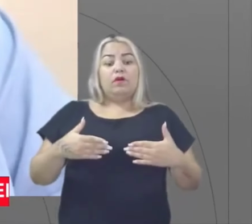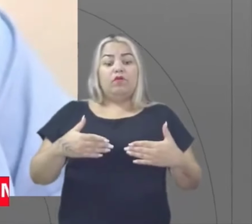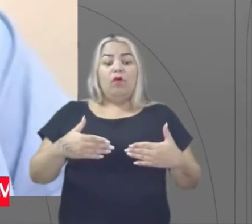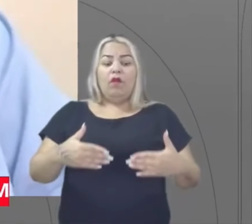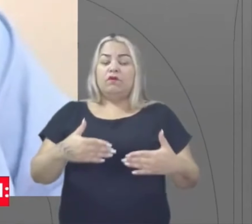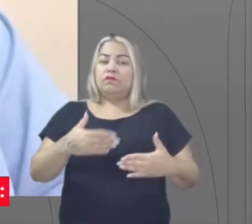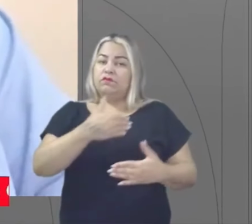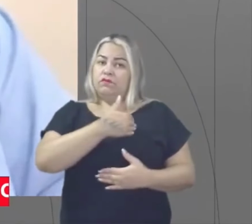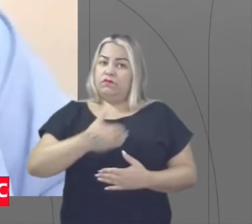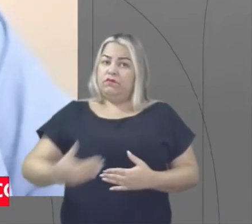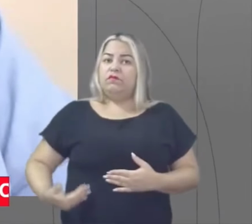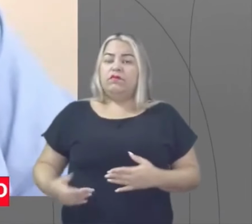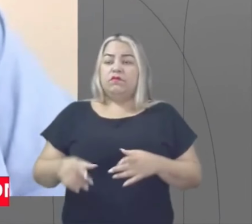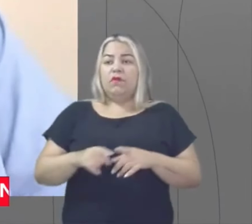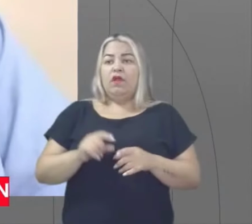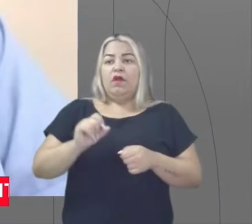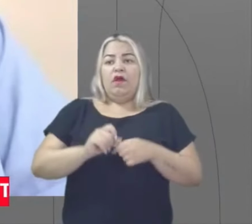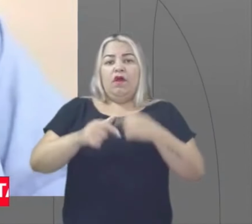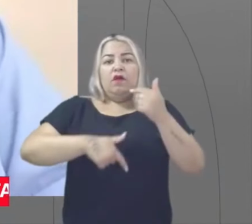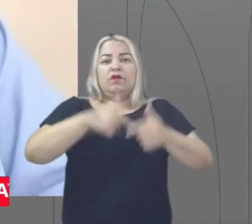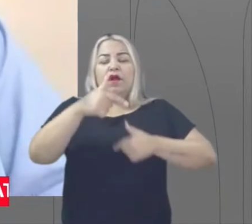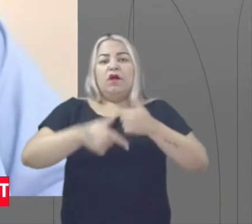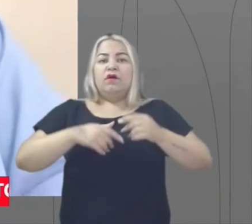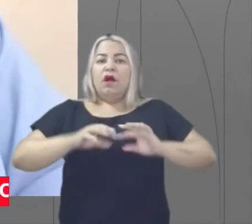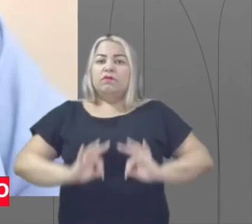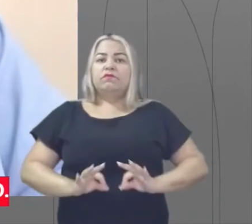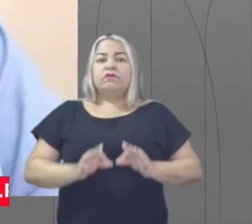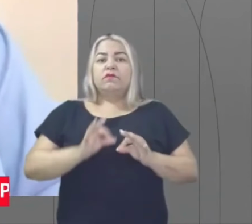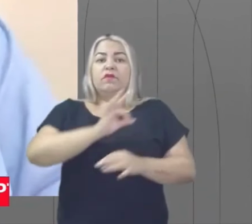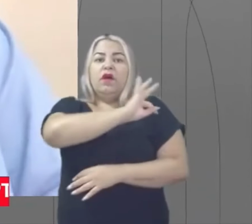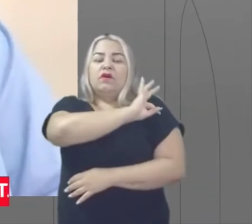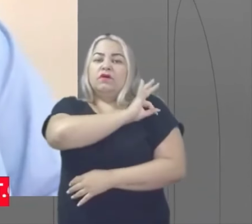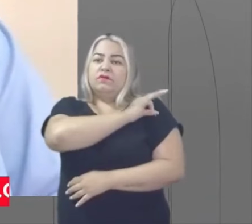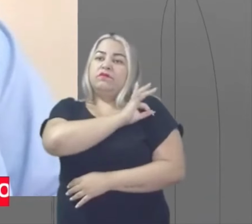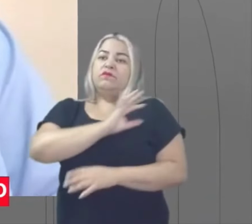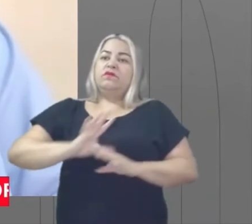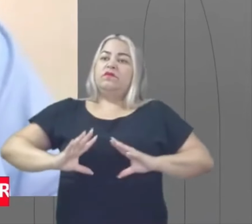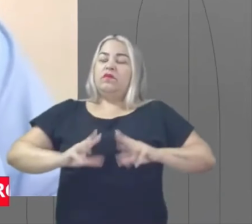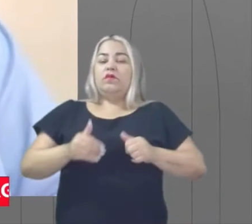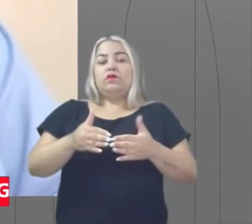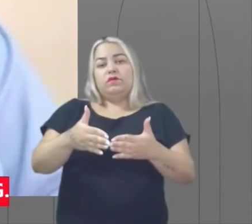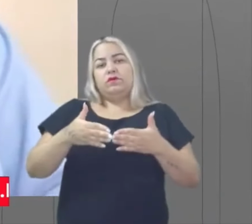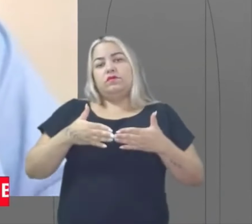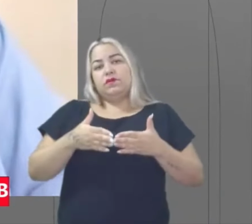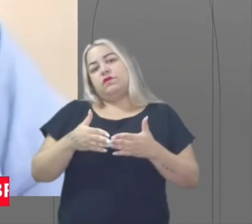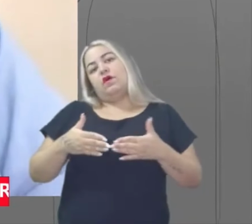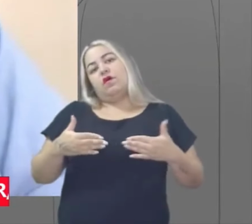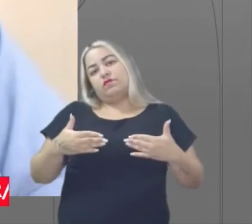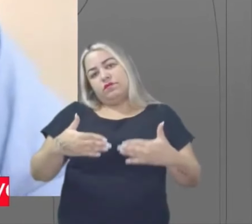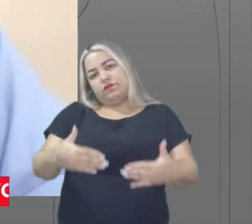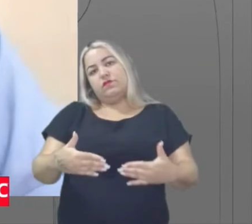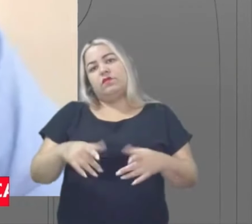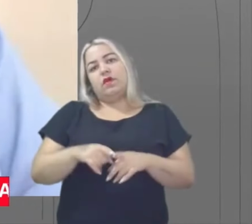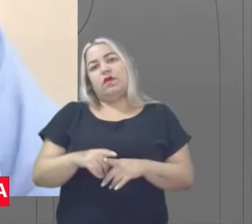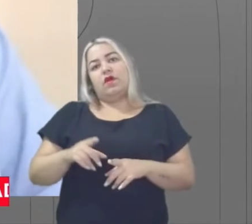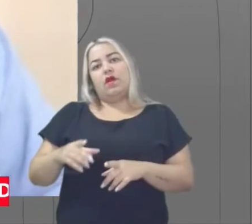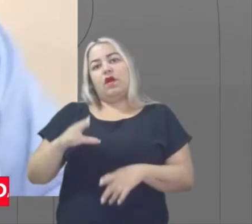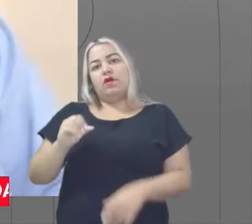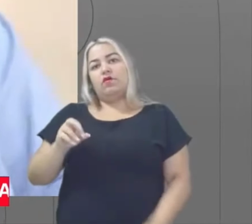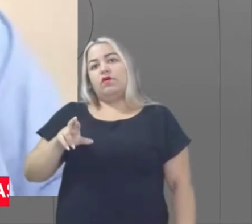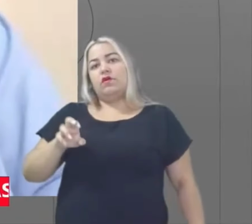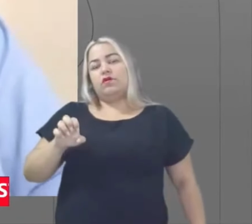controle externo, poder também fazer o seu trabalho técnico. Então, a gente tem feito esses pedidos ao Ministério Público e à Corregedoria,